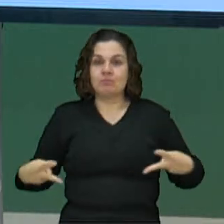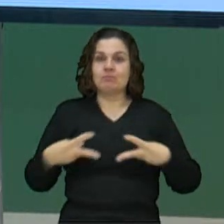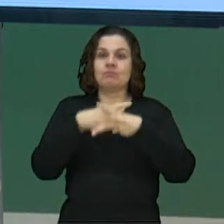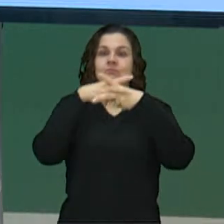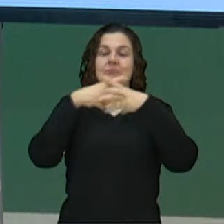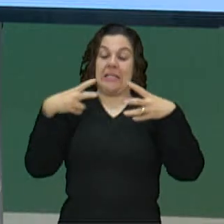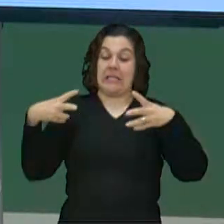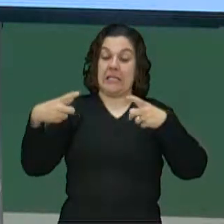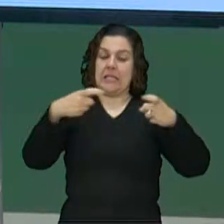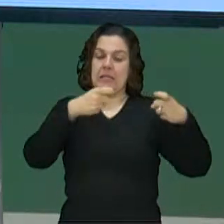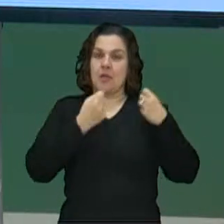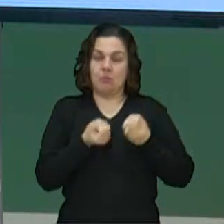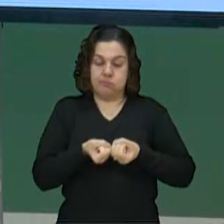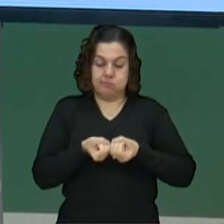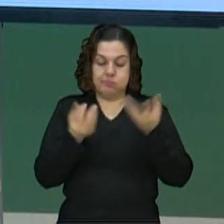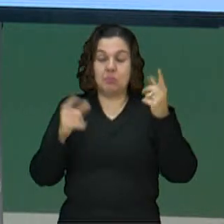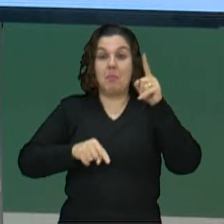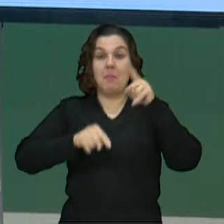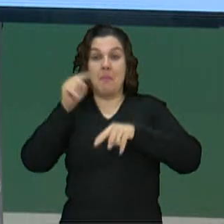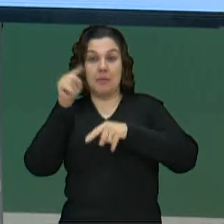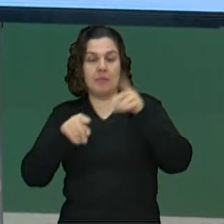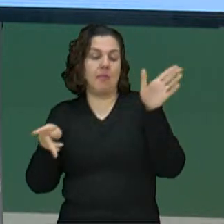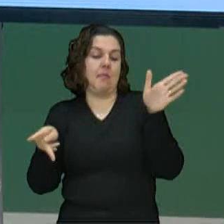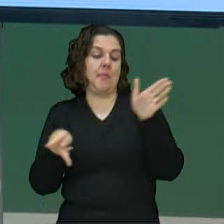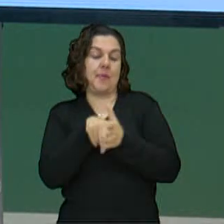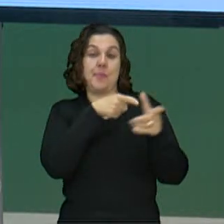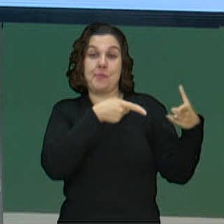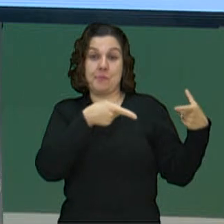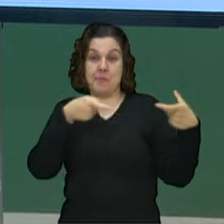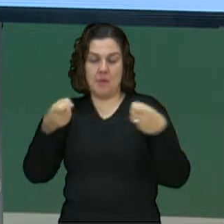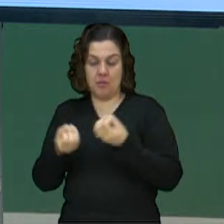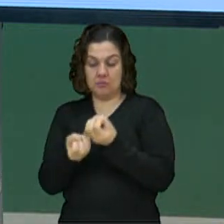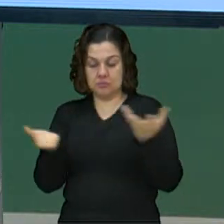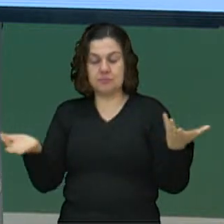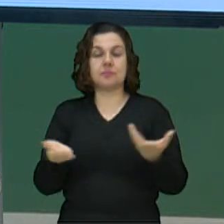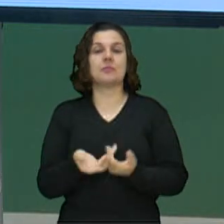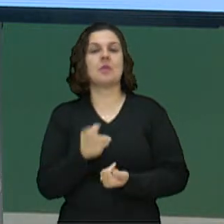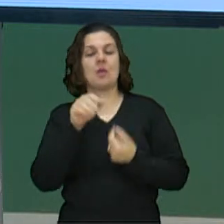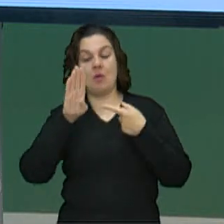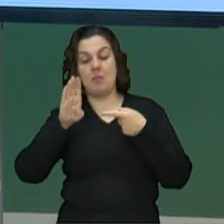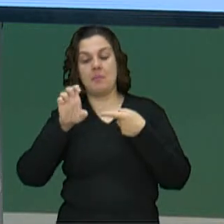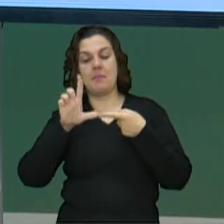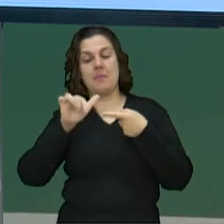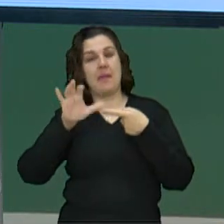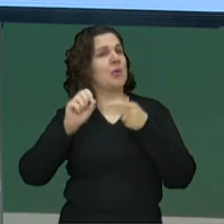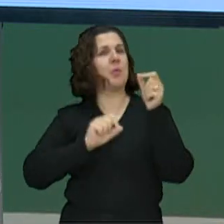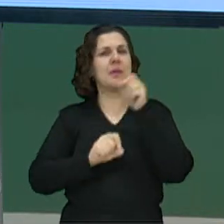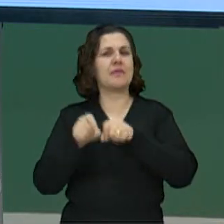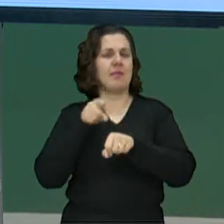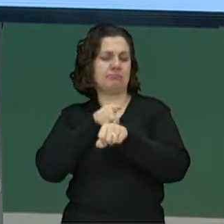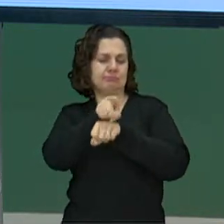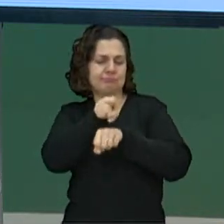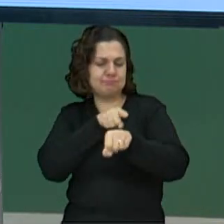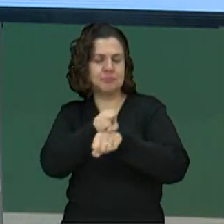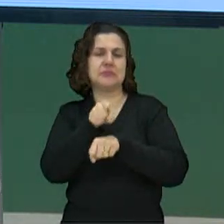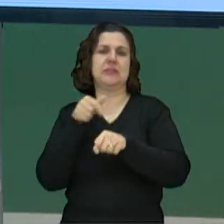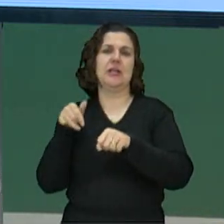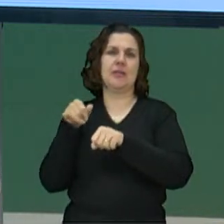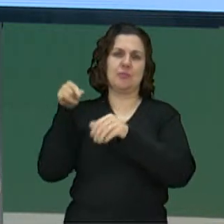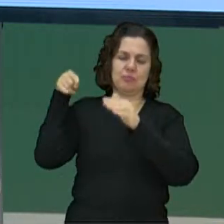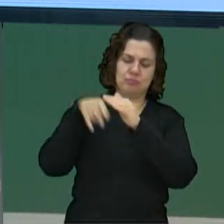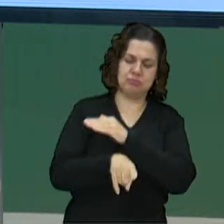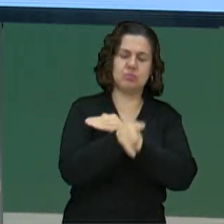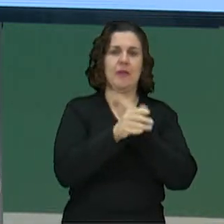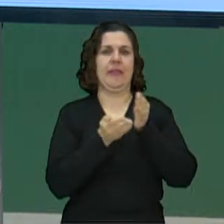eles distribuem equipamentos bélicos ao solo. Equipamentos bélicos como tanques, canhões, torpedos,